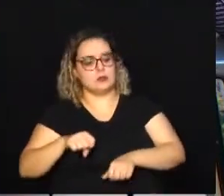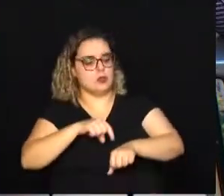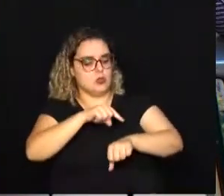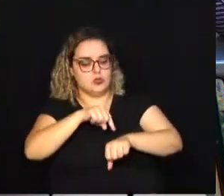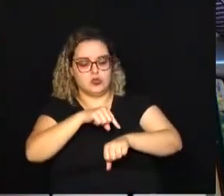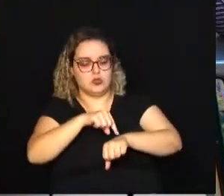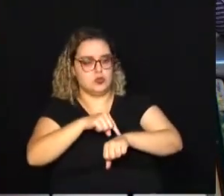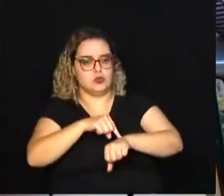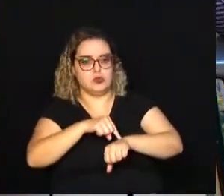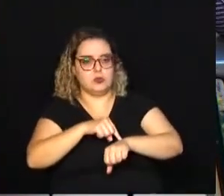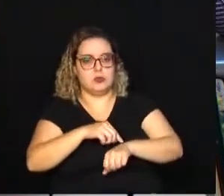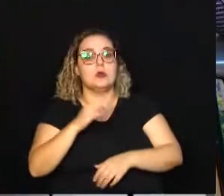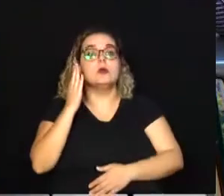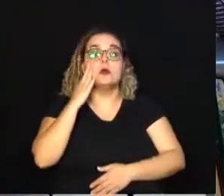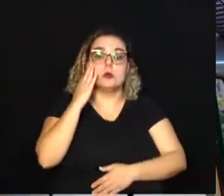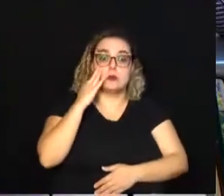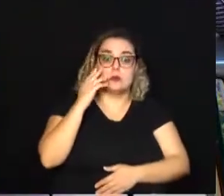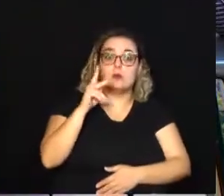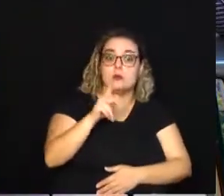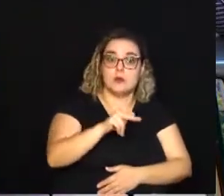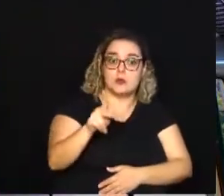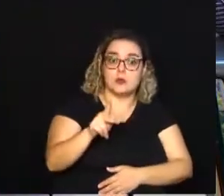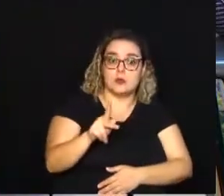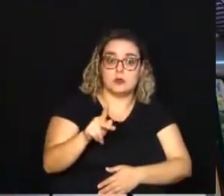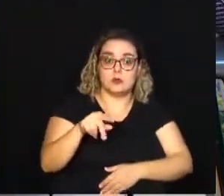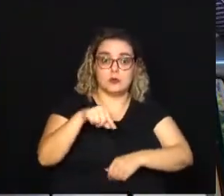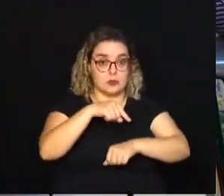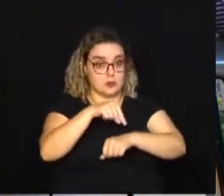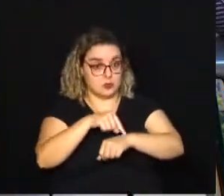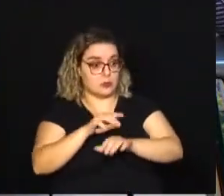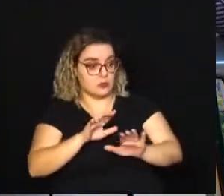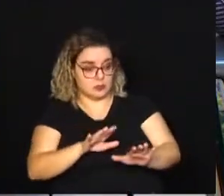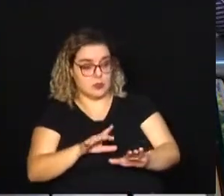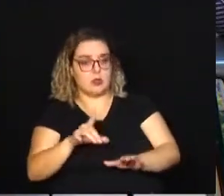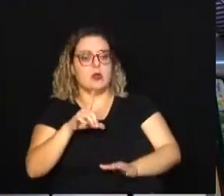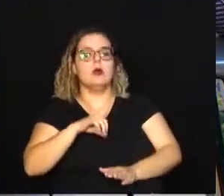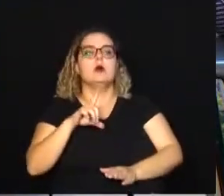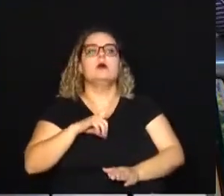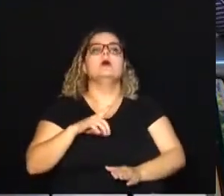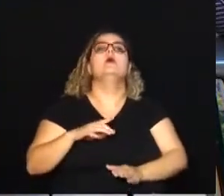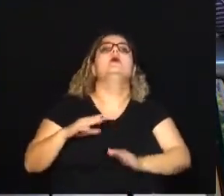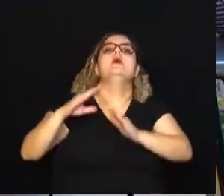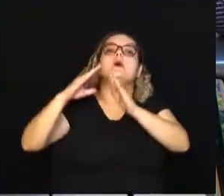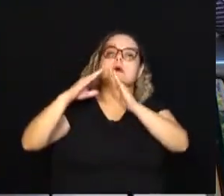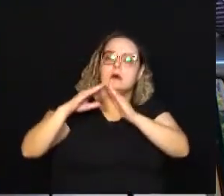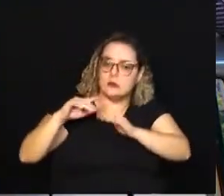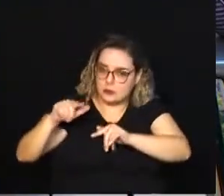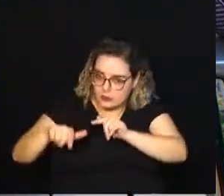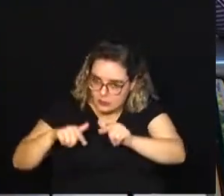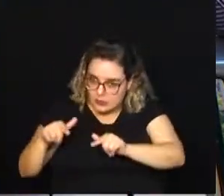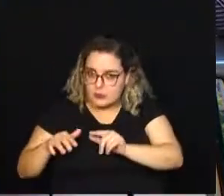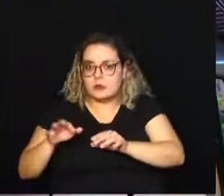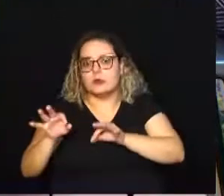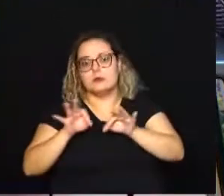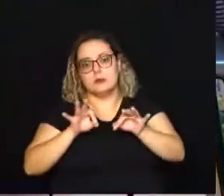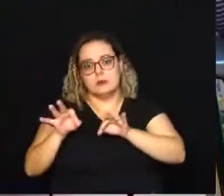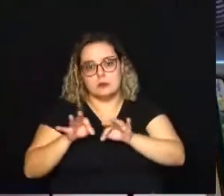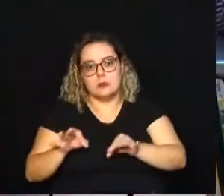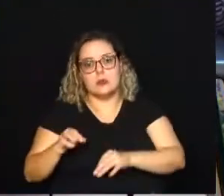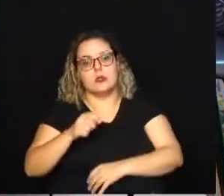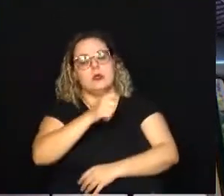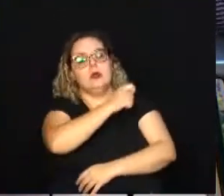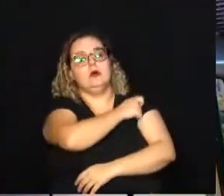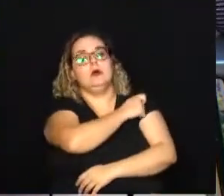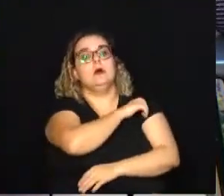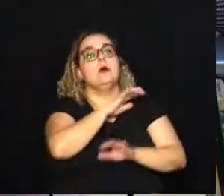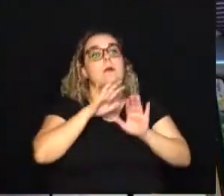Né? A gente já sabe que um professor não fica só aquelas horas lá, ele tem a hora de trabalho em casa, porque tem que preparar a aula, enfim. Agora,